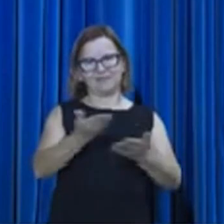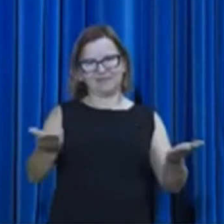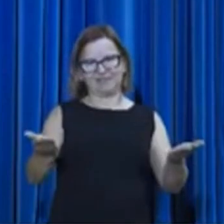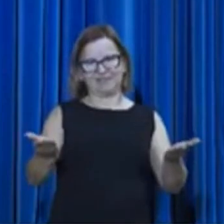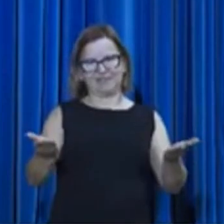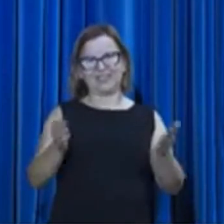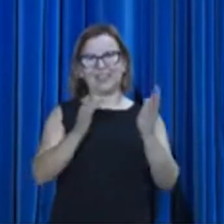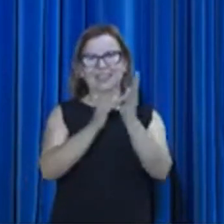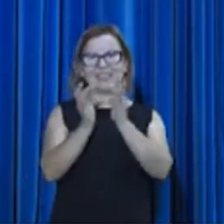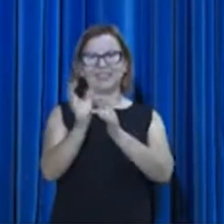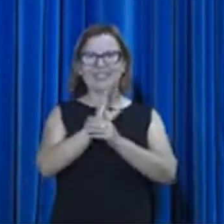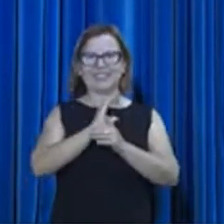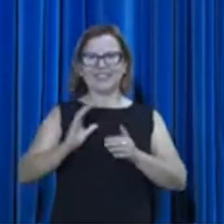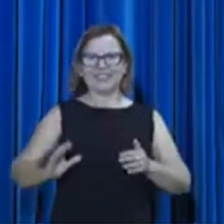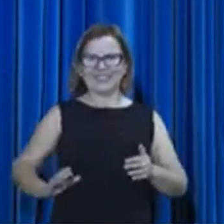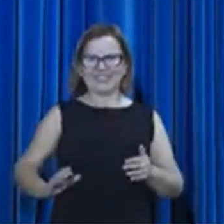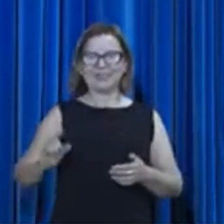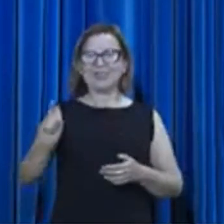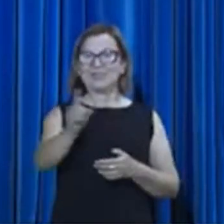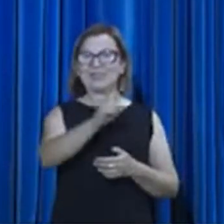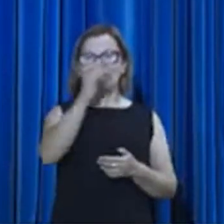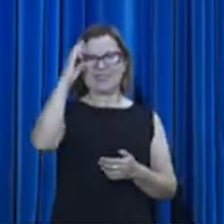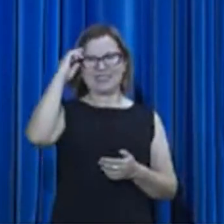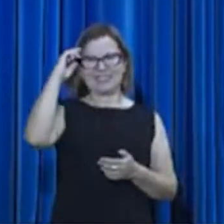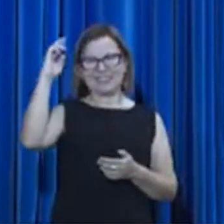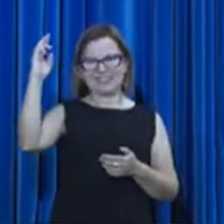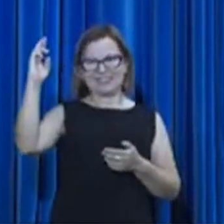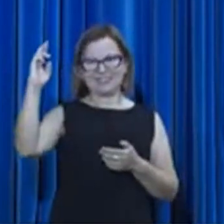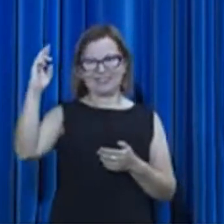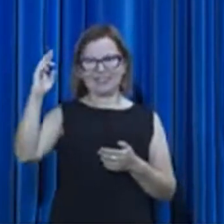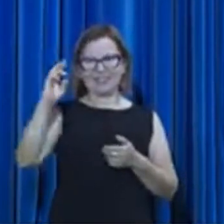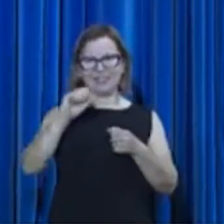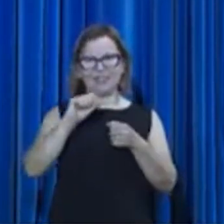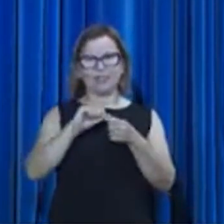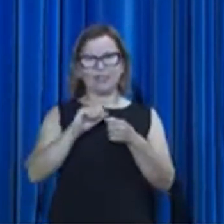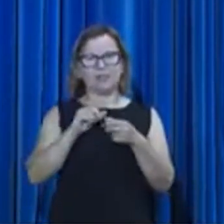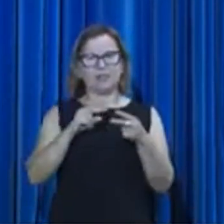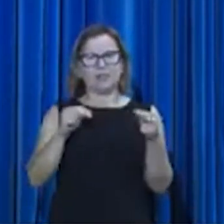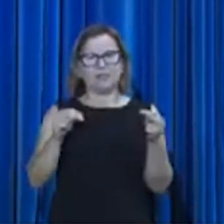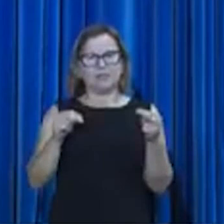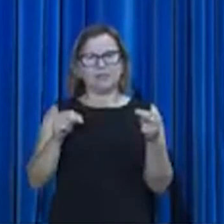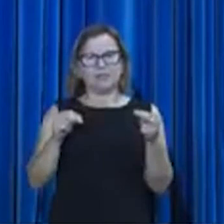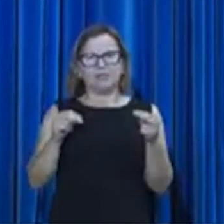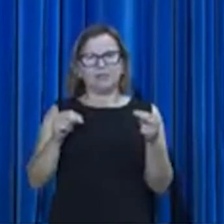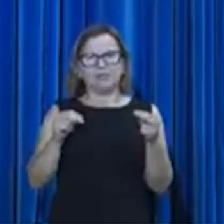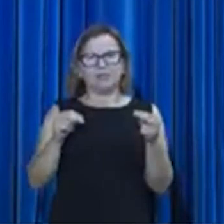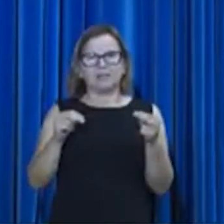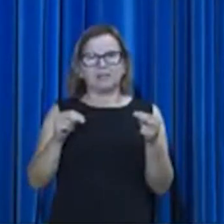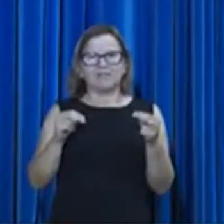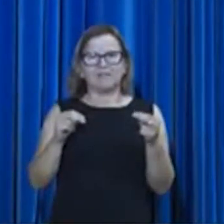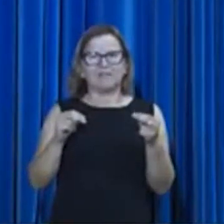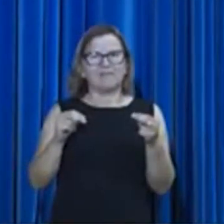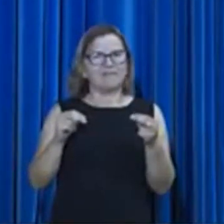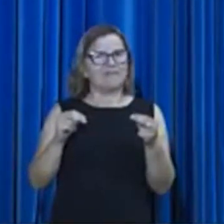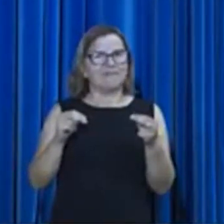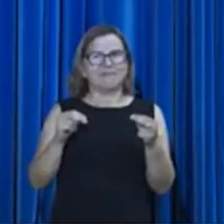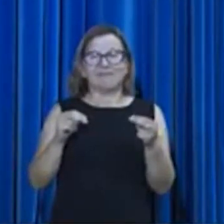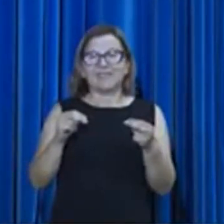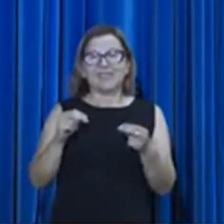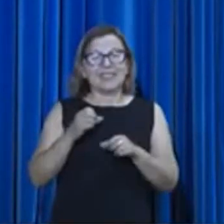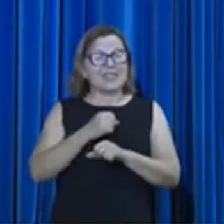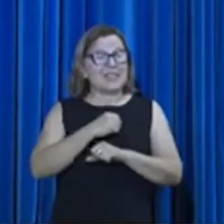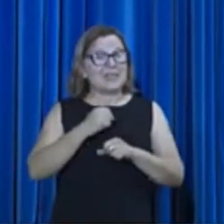Jesus Cristo, nosso Senhor, Ele fez algo inimaginável por qualquer